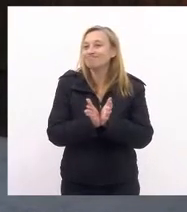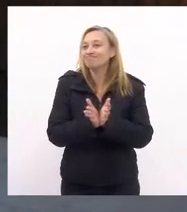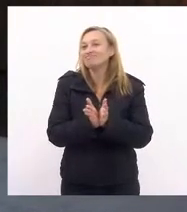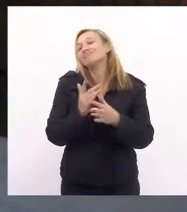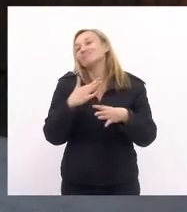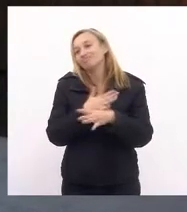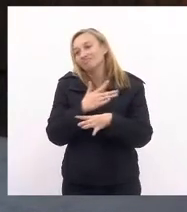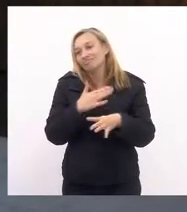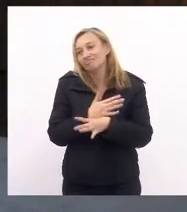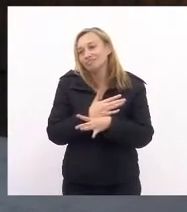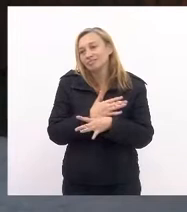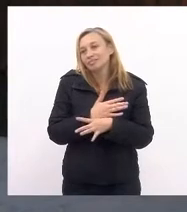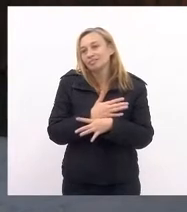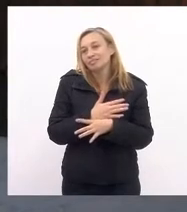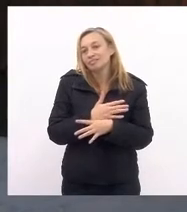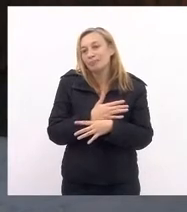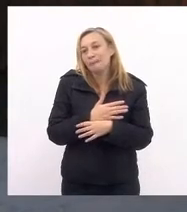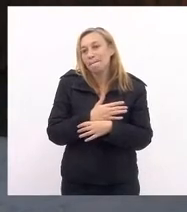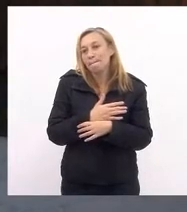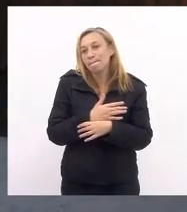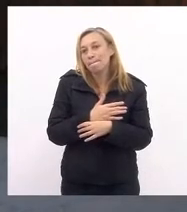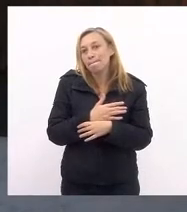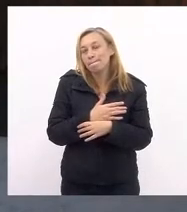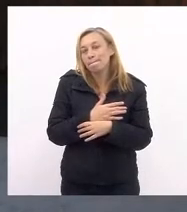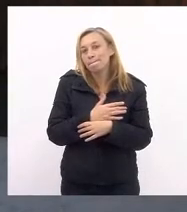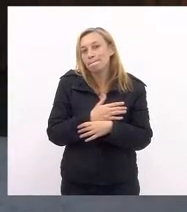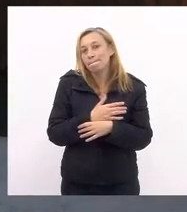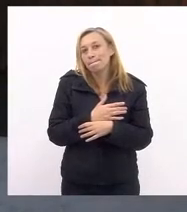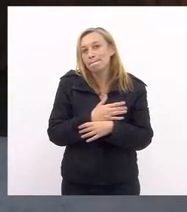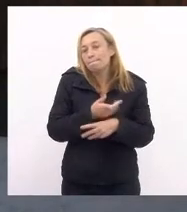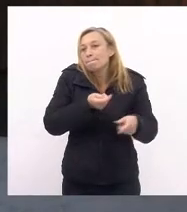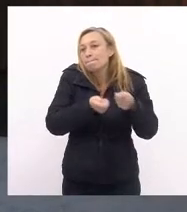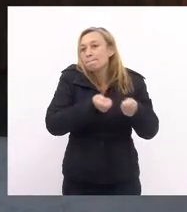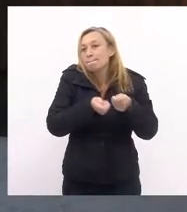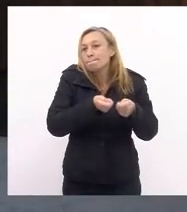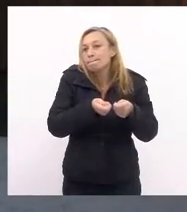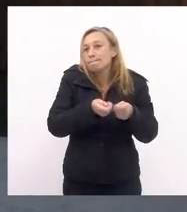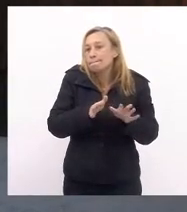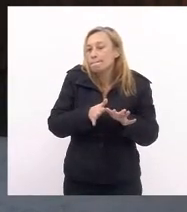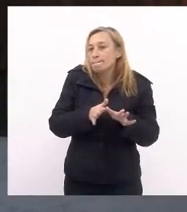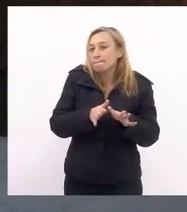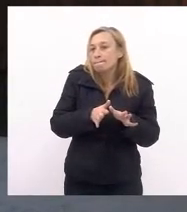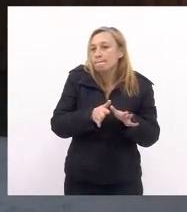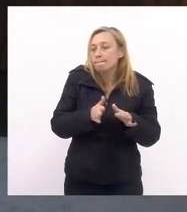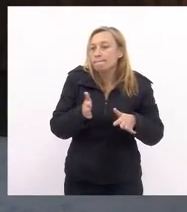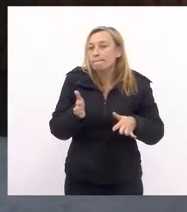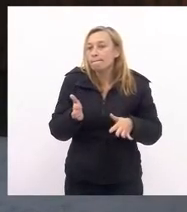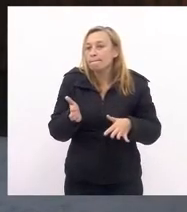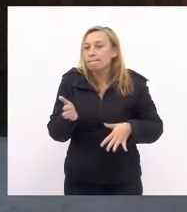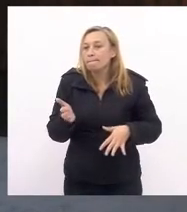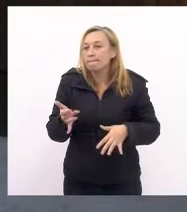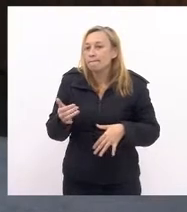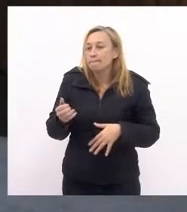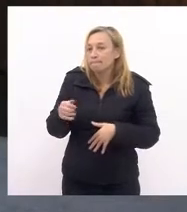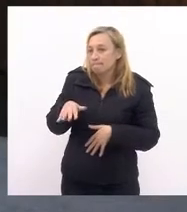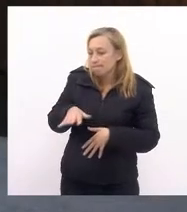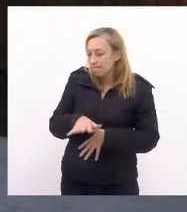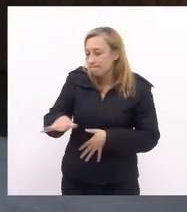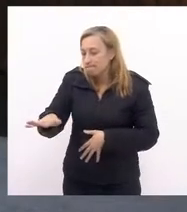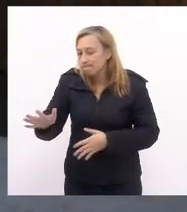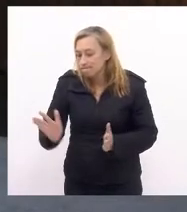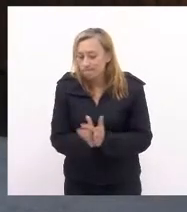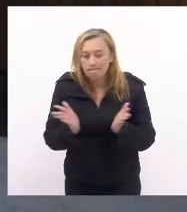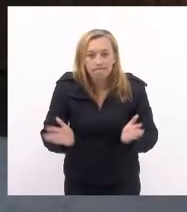cidade que é dominada por comunidades, favelas, povo